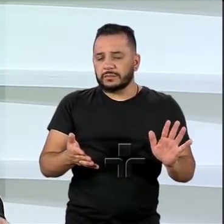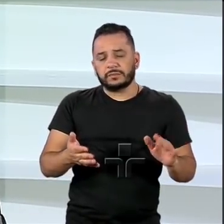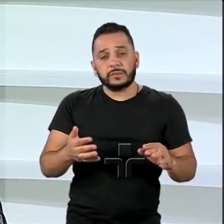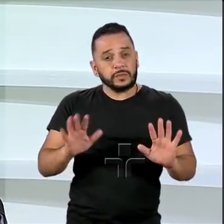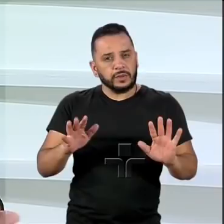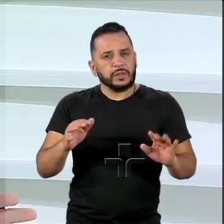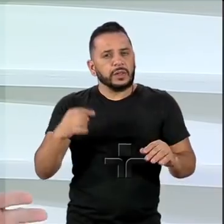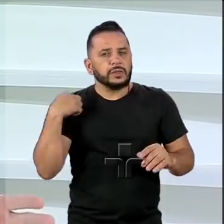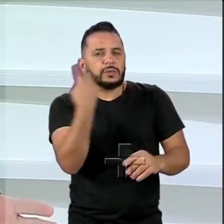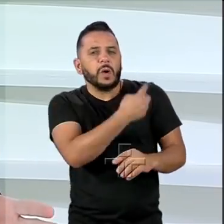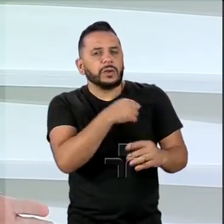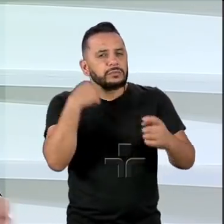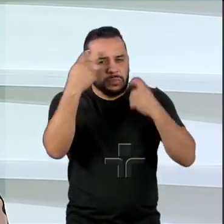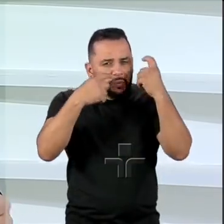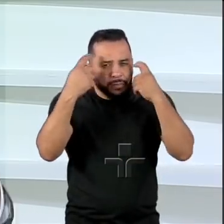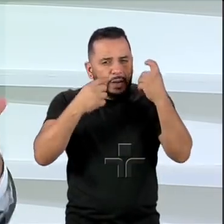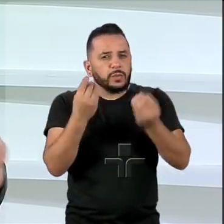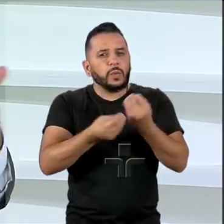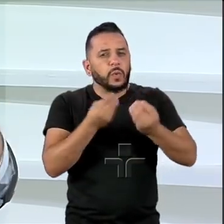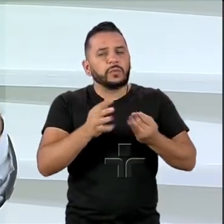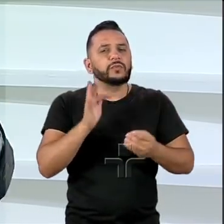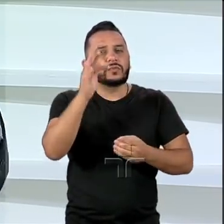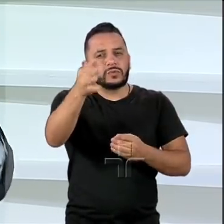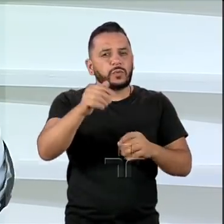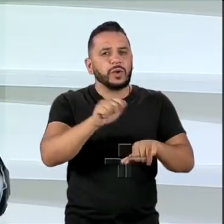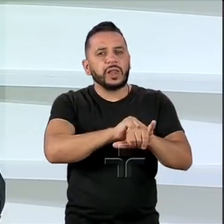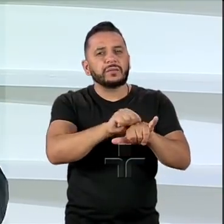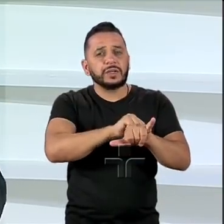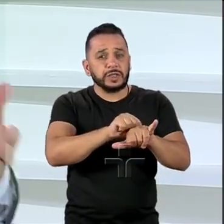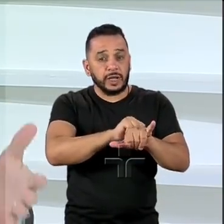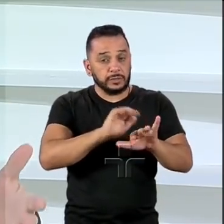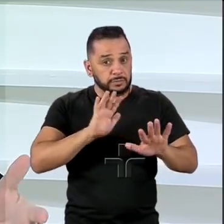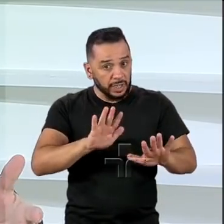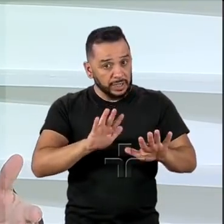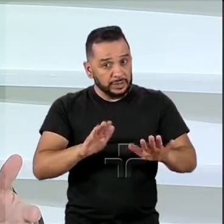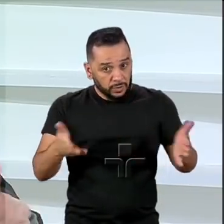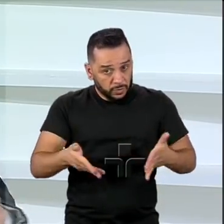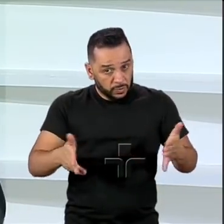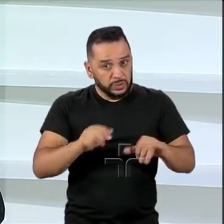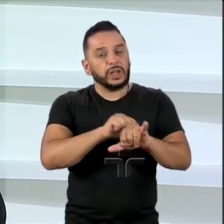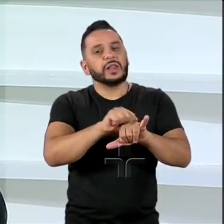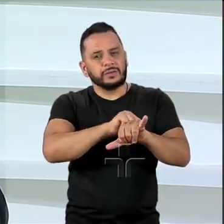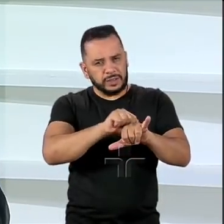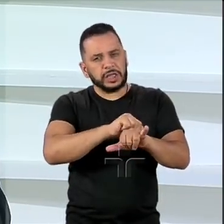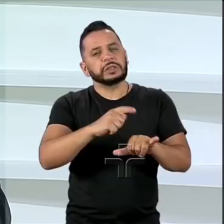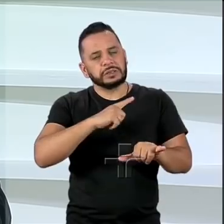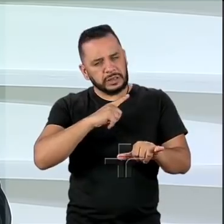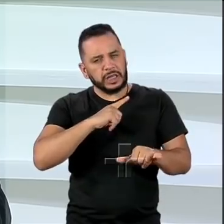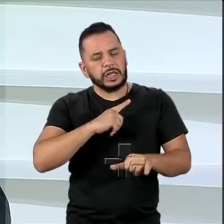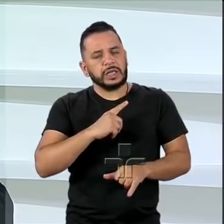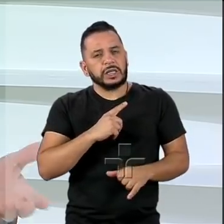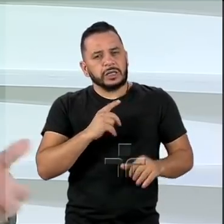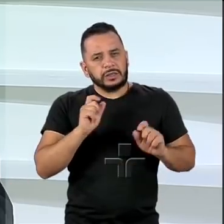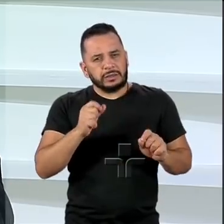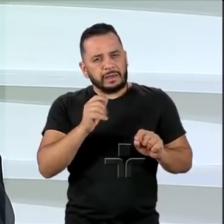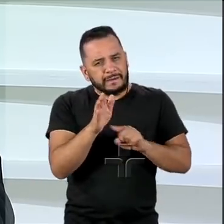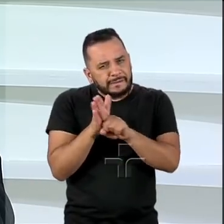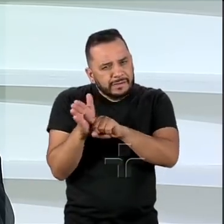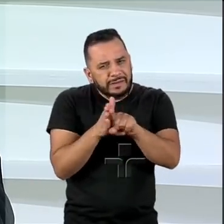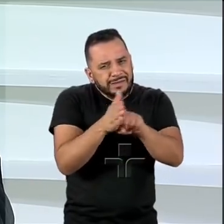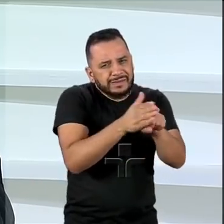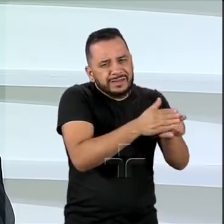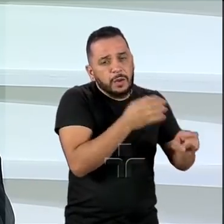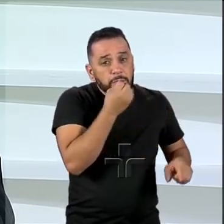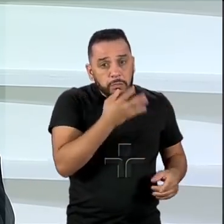eu gostaria de destacar que a Lava Jato continua produzindo números extraordinários, não é? Nós temos aí mais de